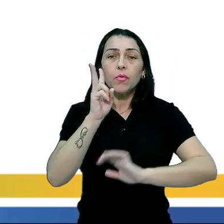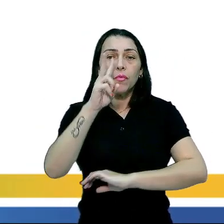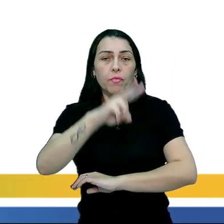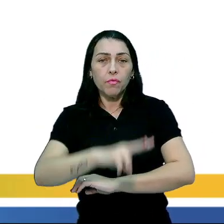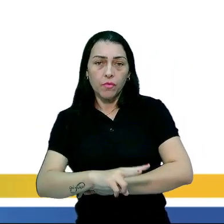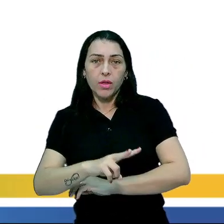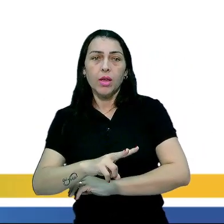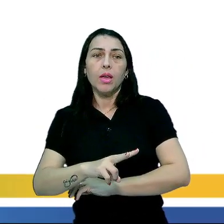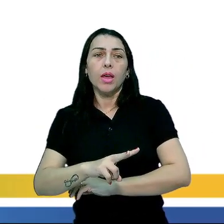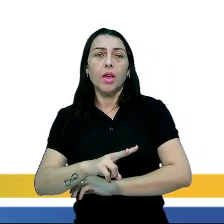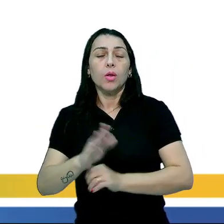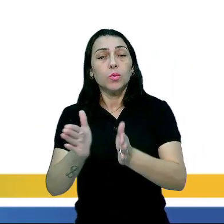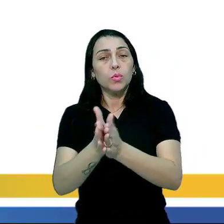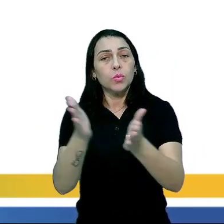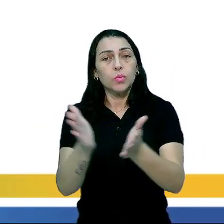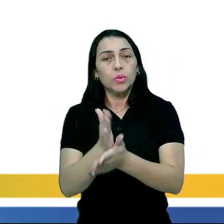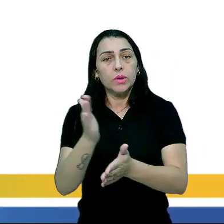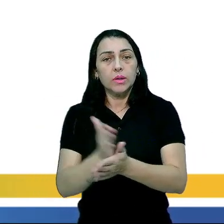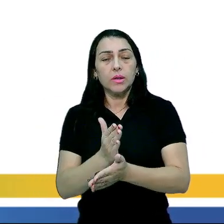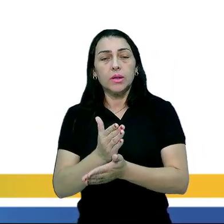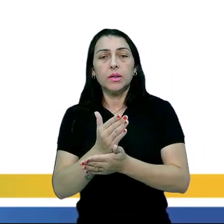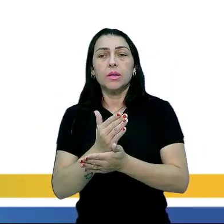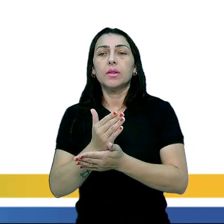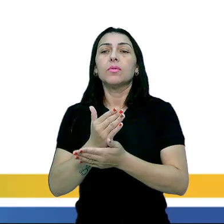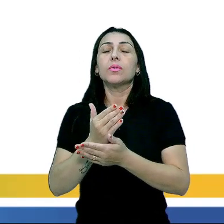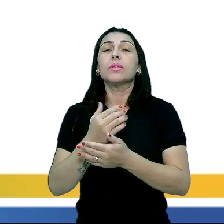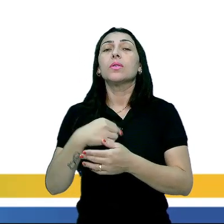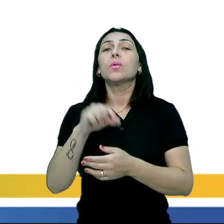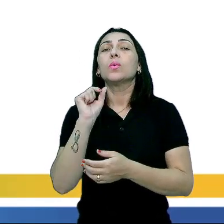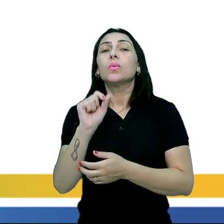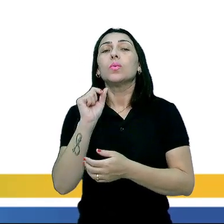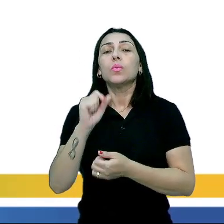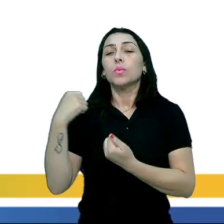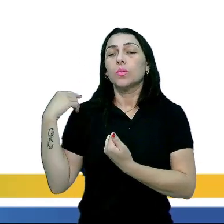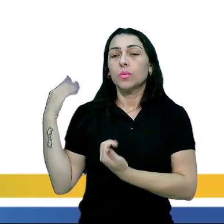vendo acima no livro, aí ao lado, então,